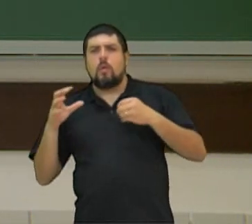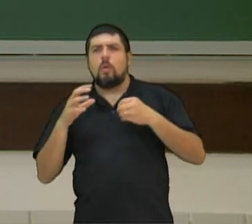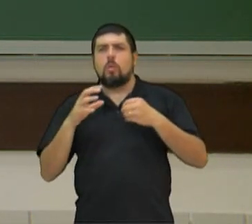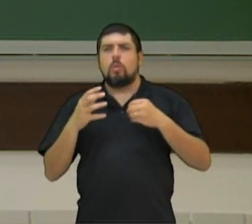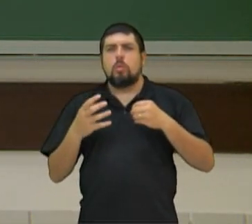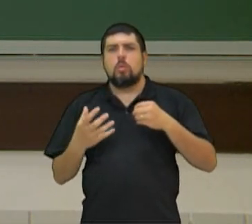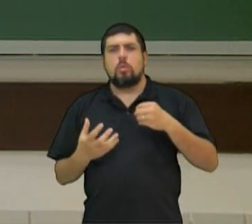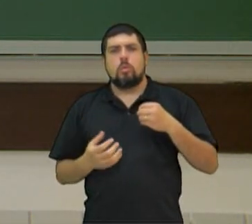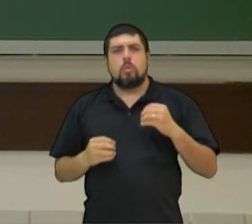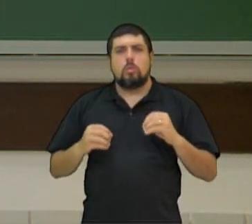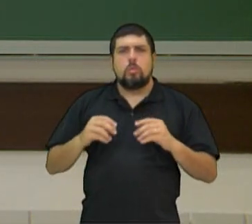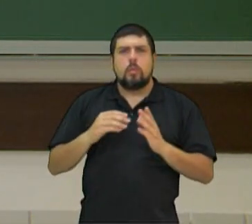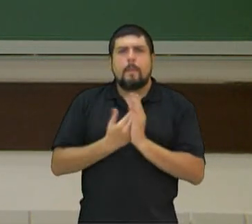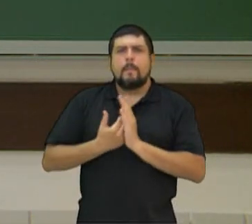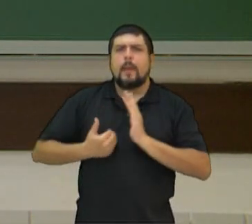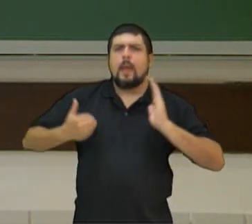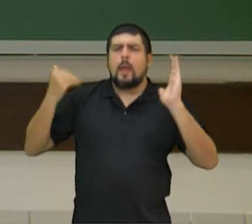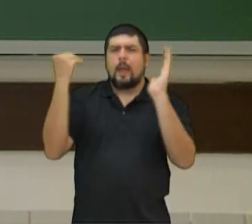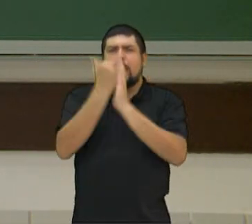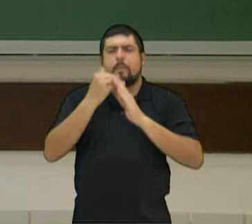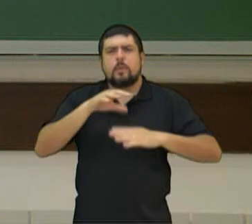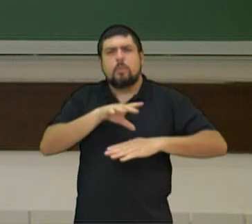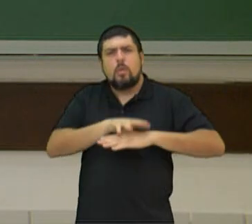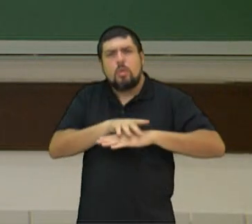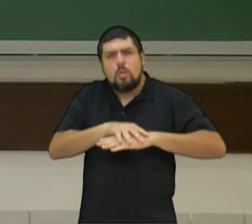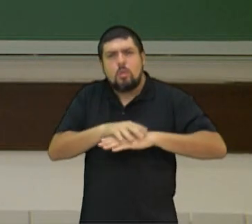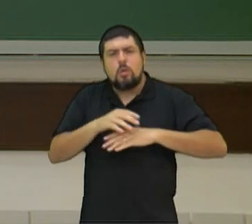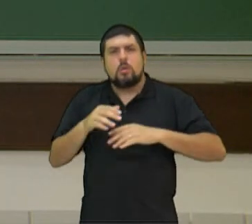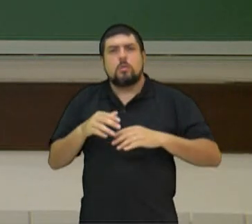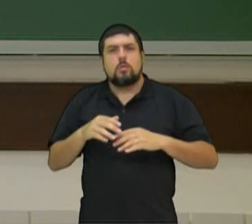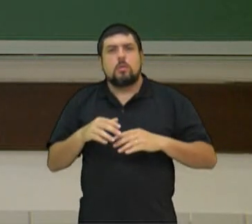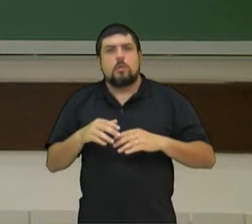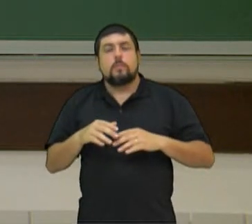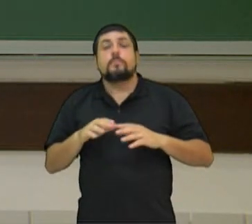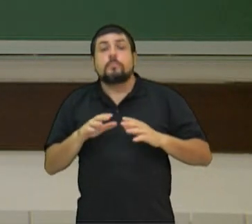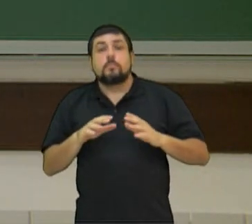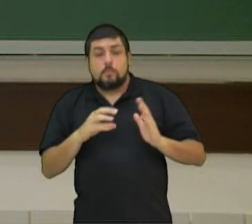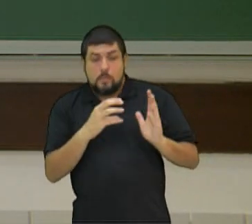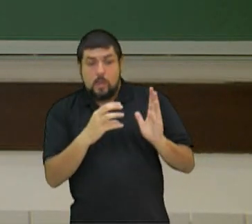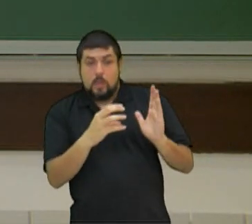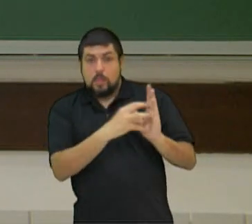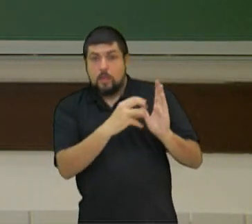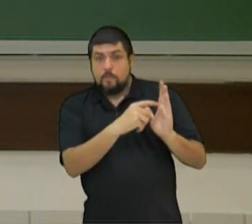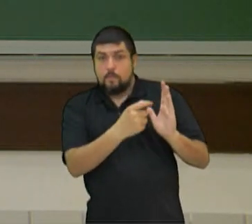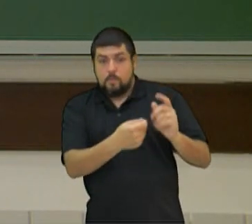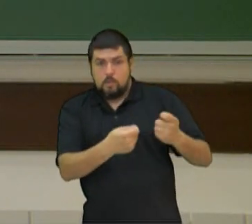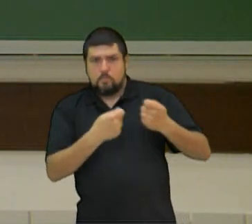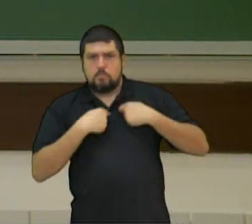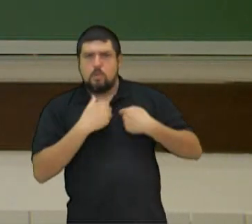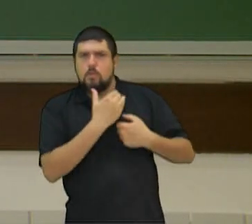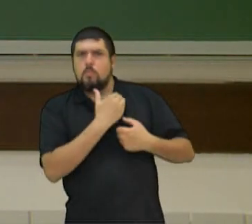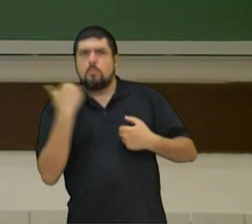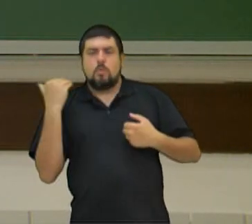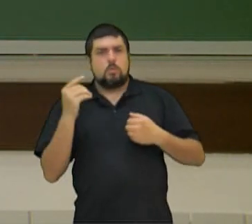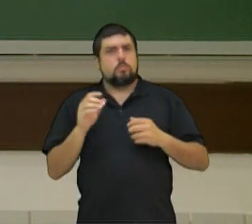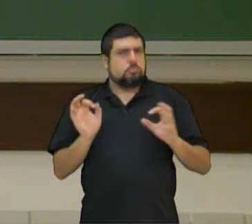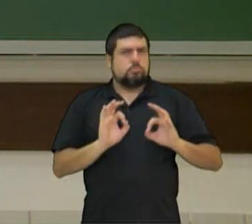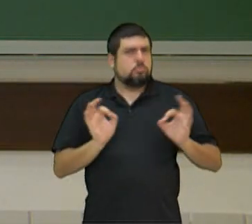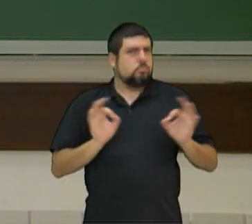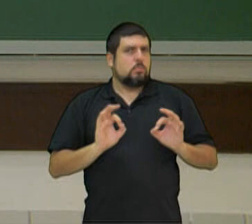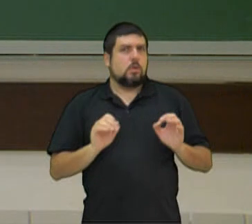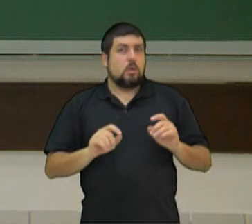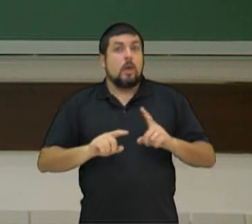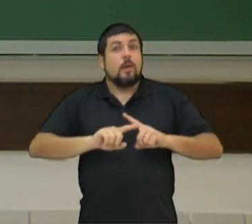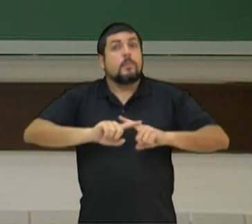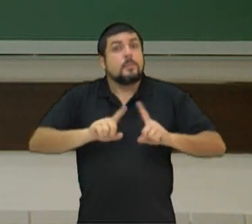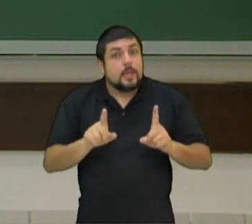fatal, tá? Então, muitas vezes a pessoa morre não por conta da AIDS, do vírus da AIDS, mas por conta dela